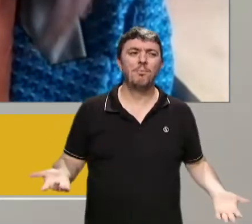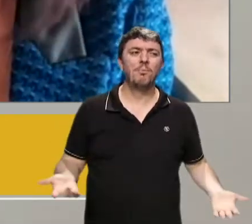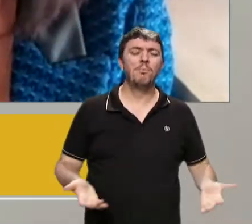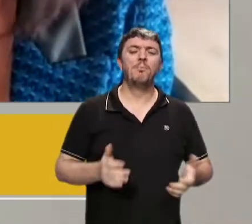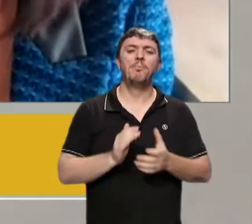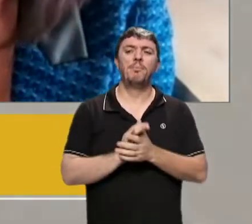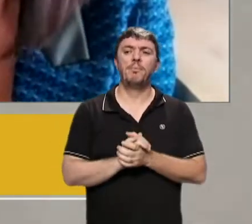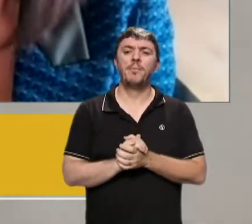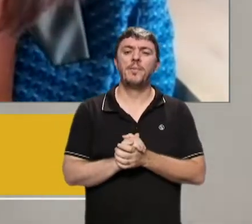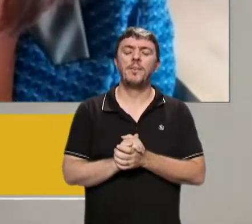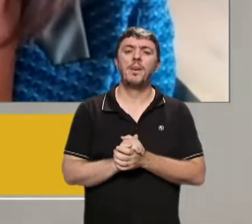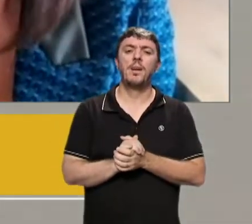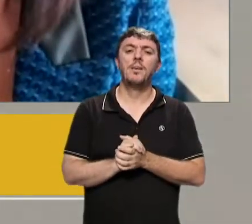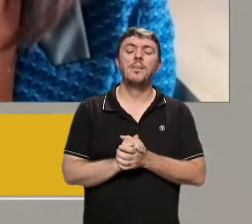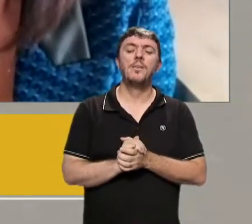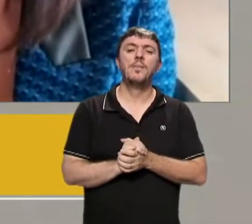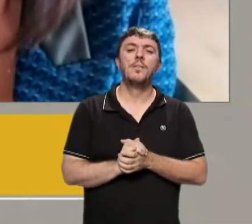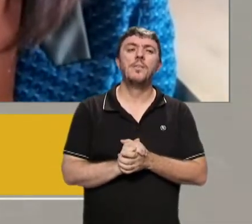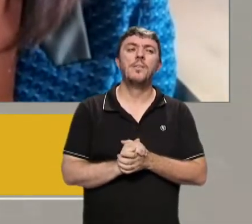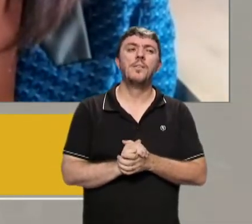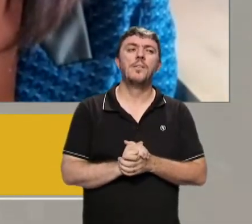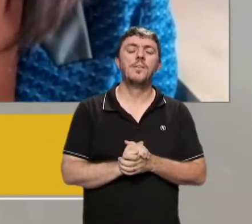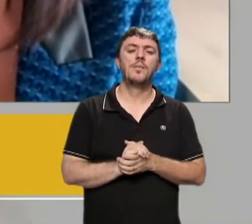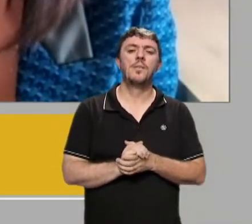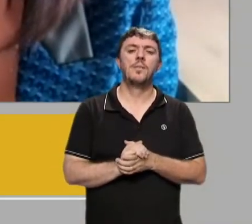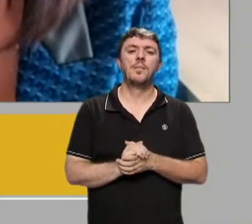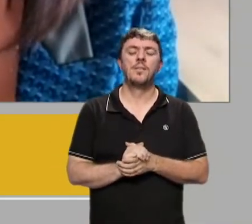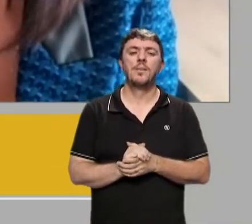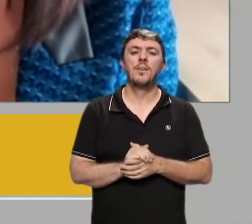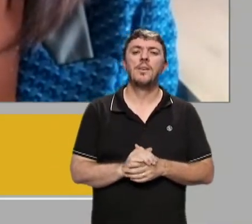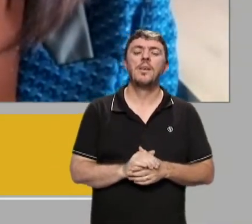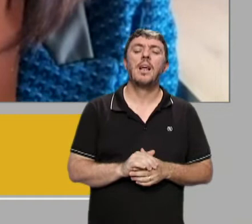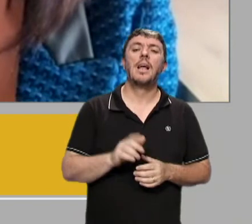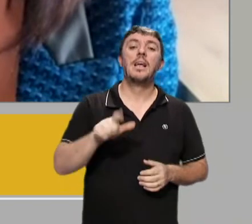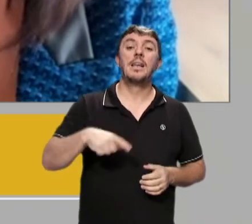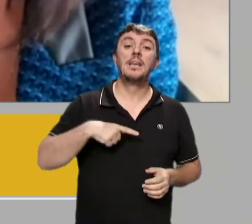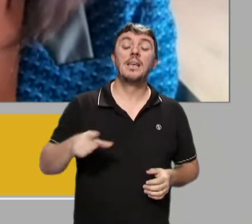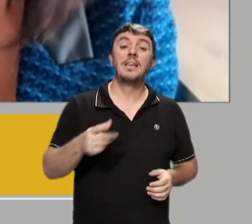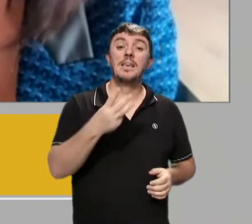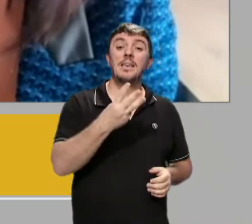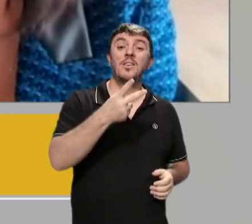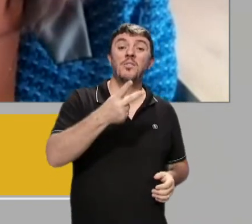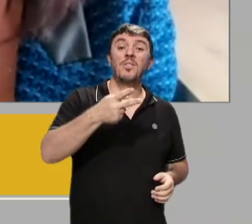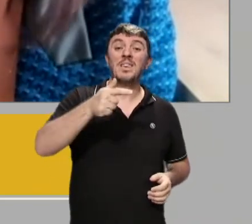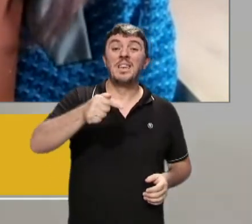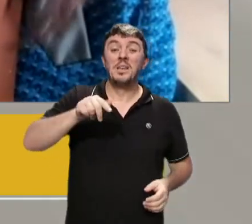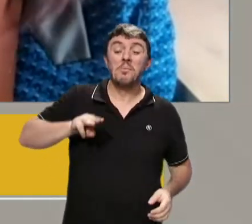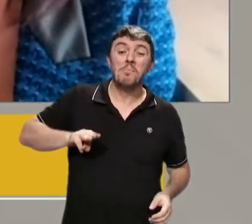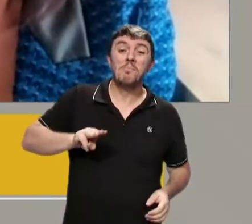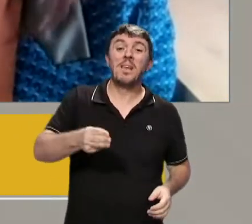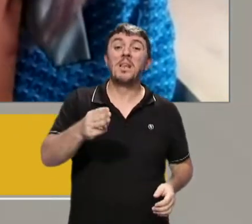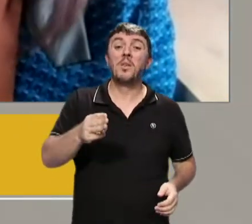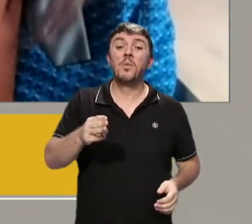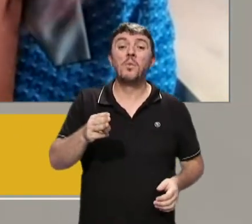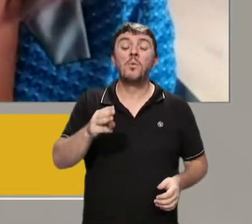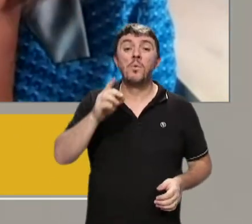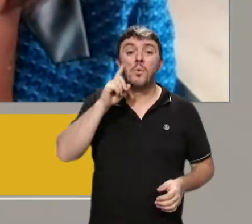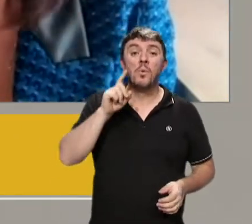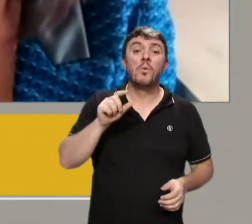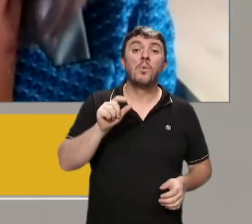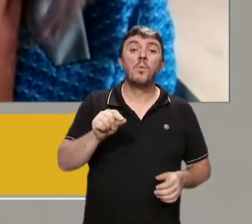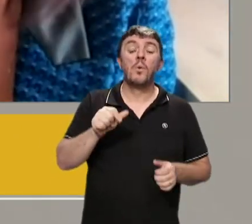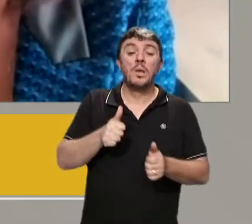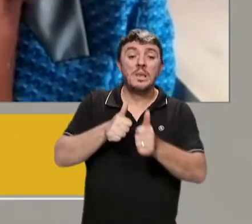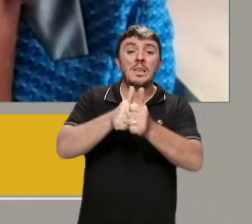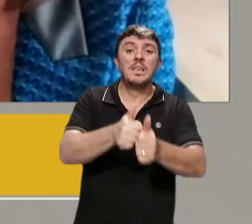aqui, Isso. eu imagino para elas, como, ó, a Kim Kardashian tem 327 milhões de seguidores, eu acho que ela deve ter